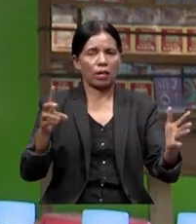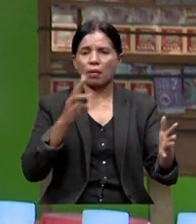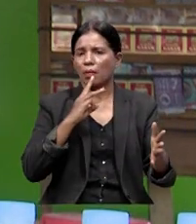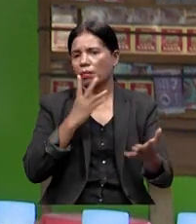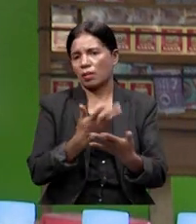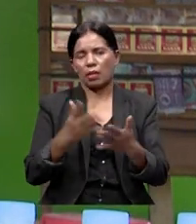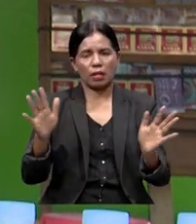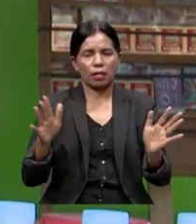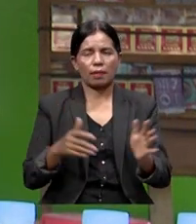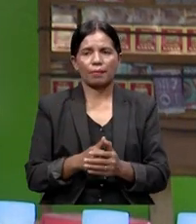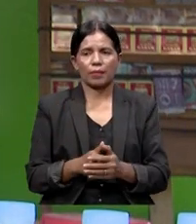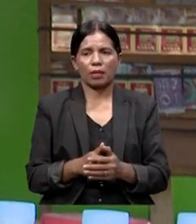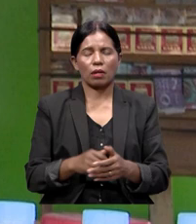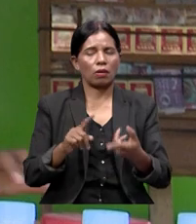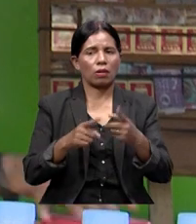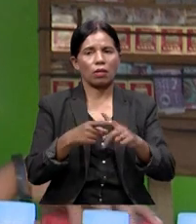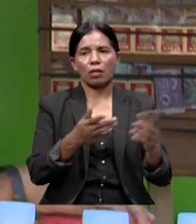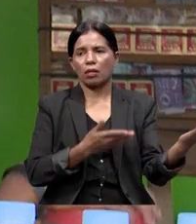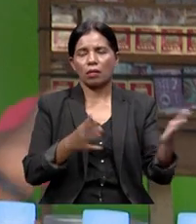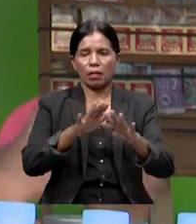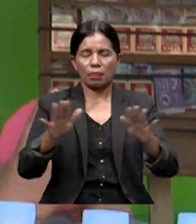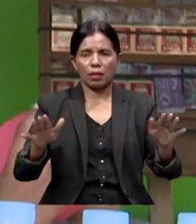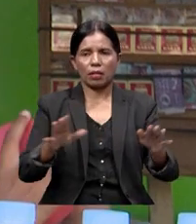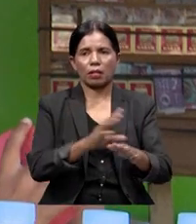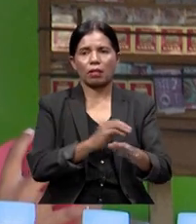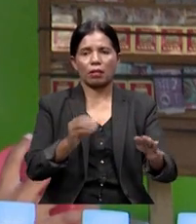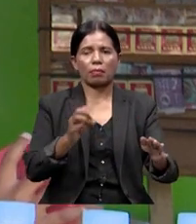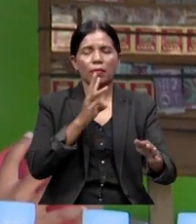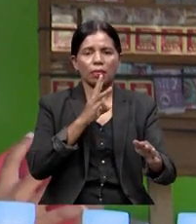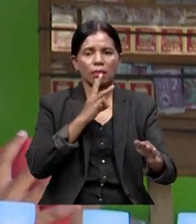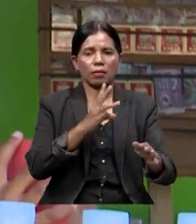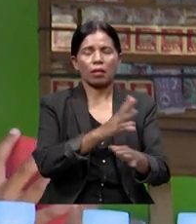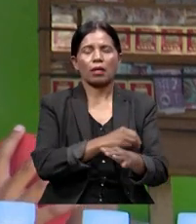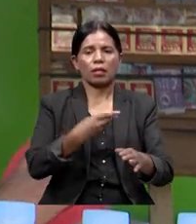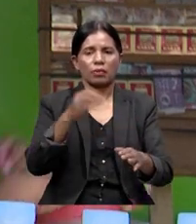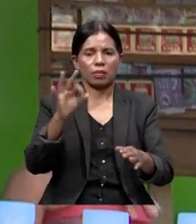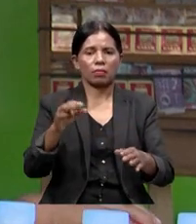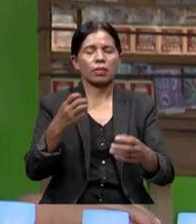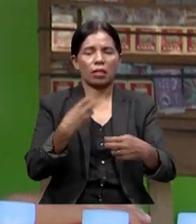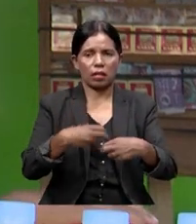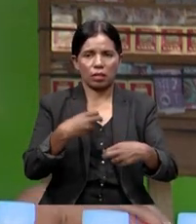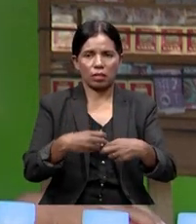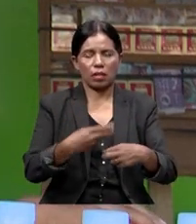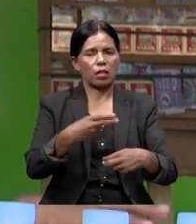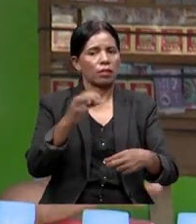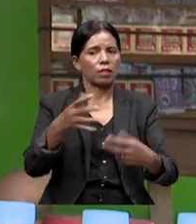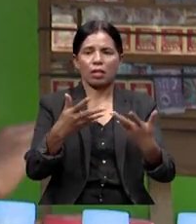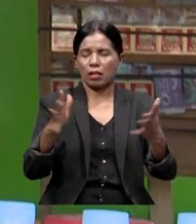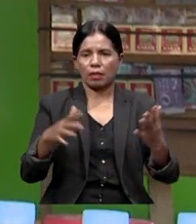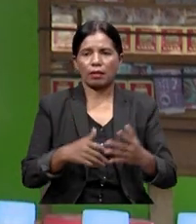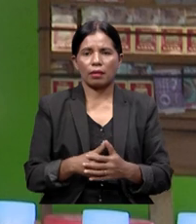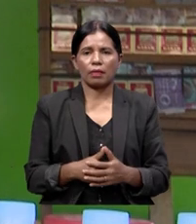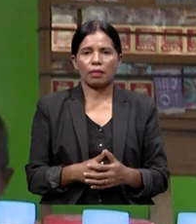iha. Agora maluk ba lu Lori la bari ki, agora biemos araska ituan, ami Harish Fatim araska, Harish Fatim am mai, ne Harish Fatim la iha.